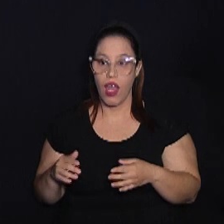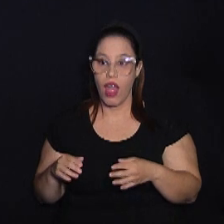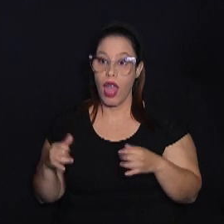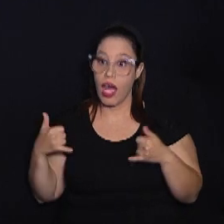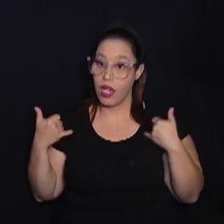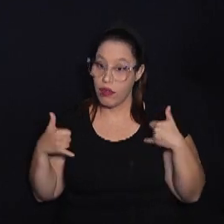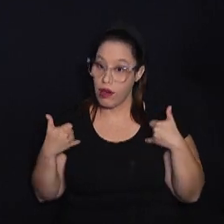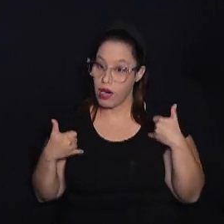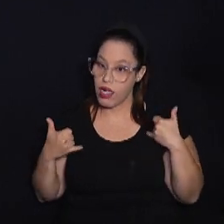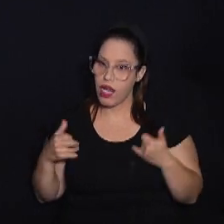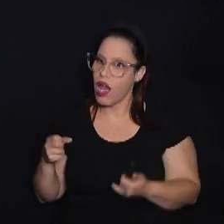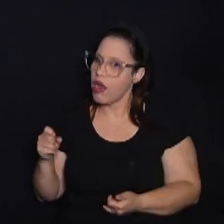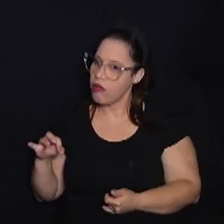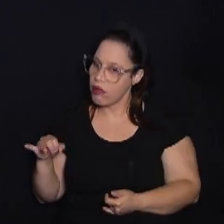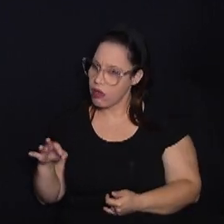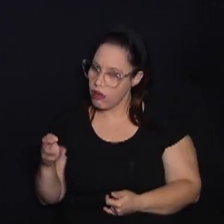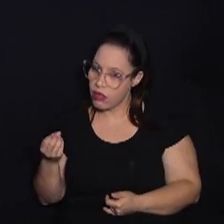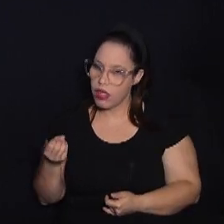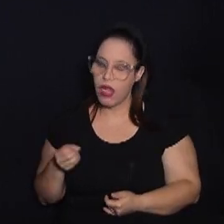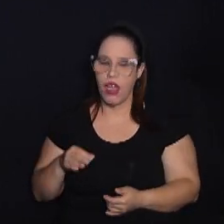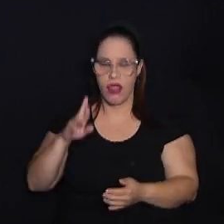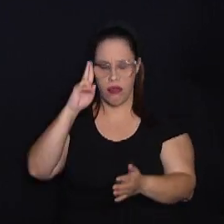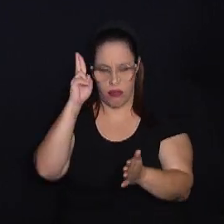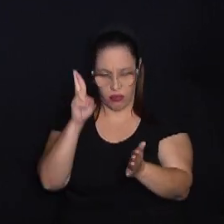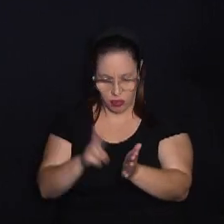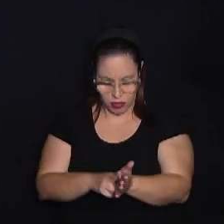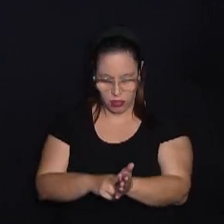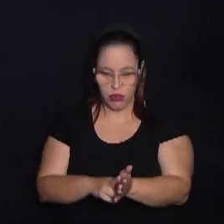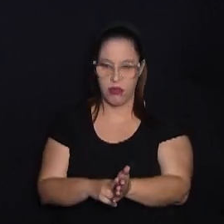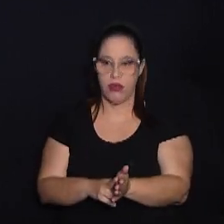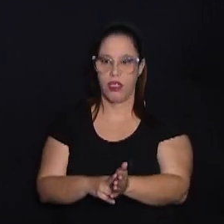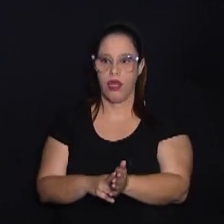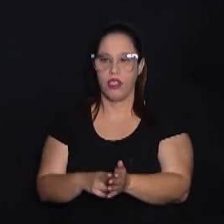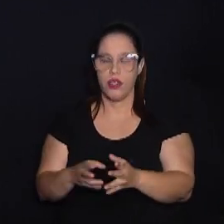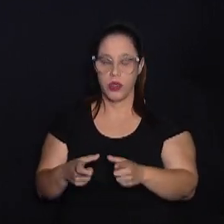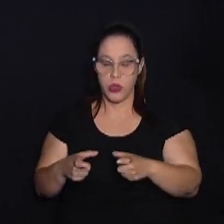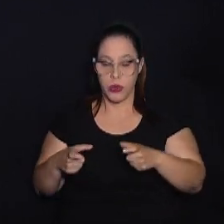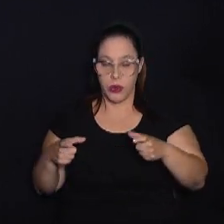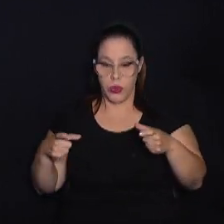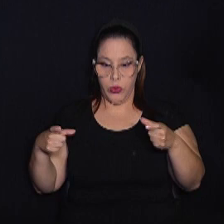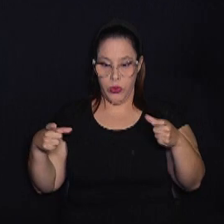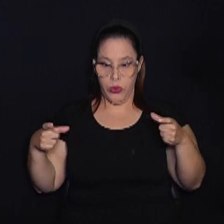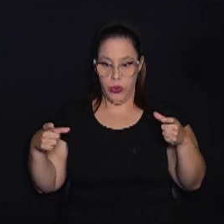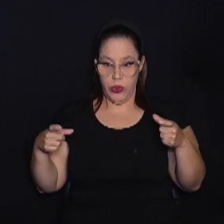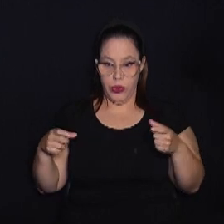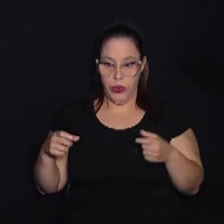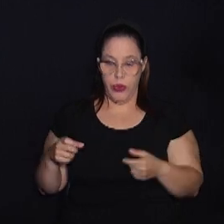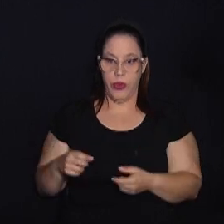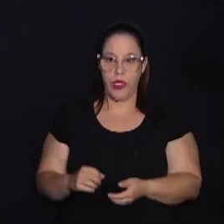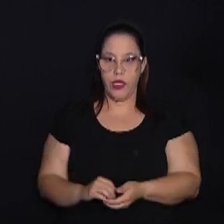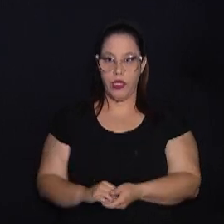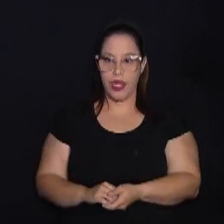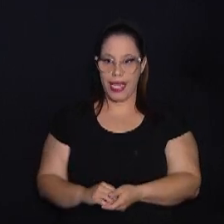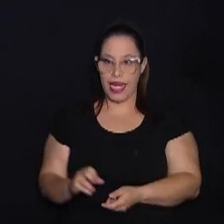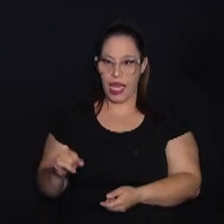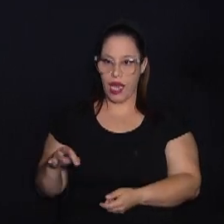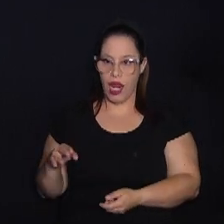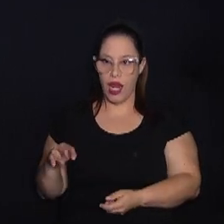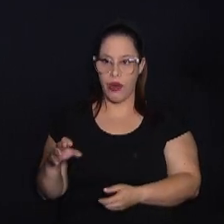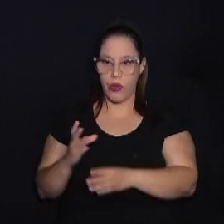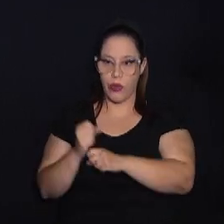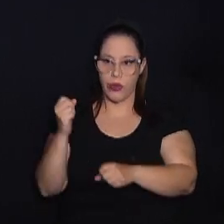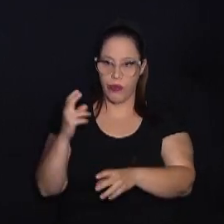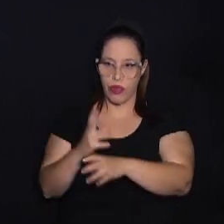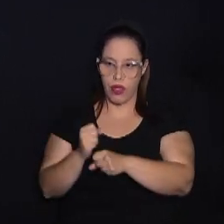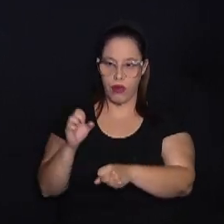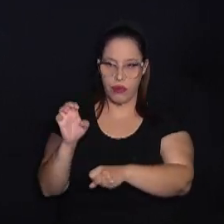sindicato, que tem essa representação, essa representatividade tão grande no cenário contábil do Estado de São Paulo,